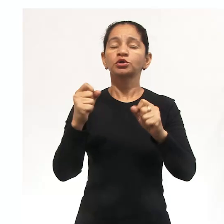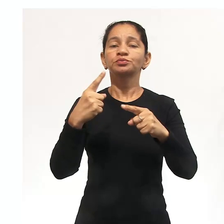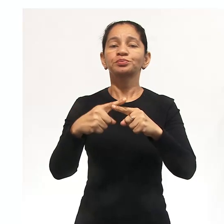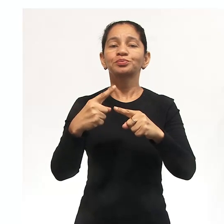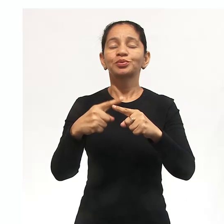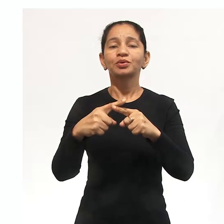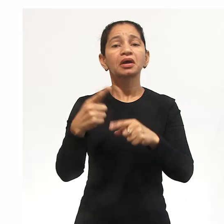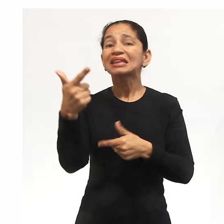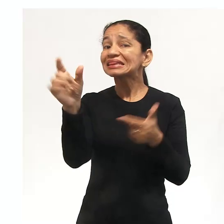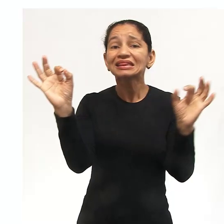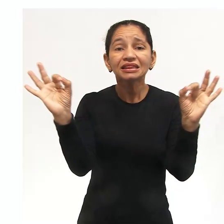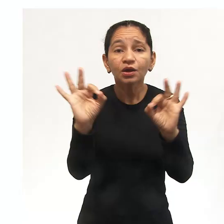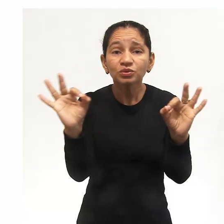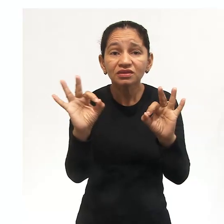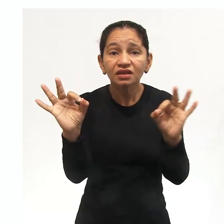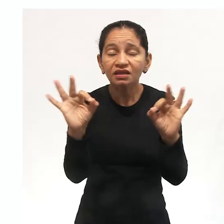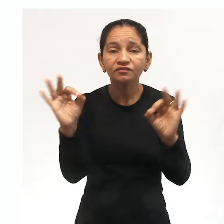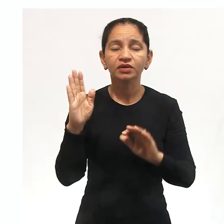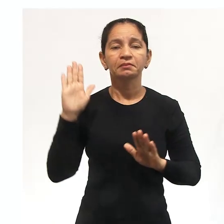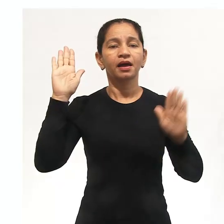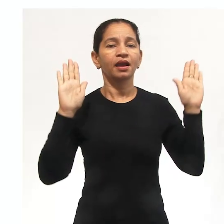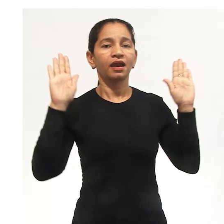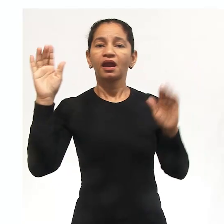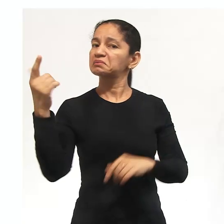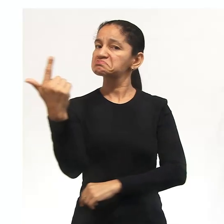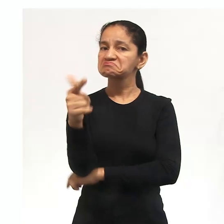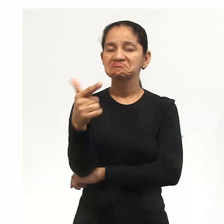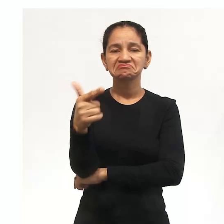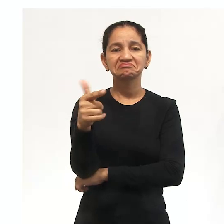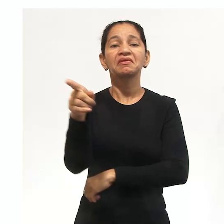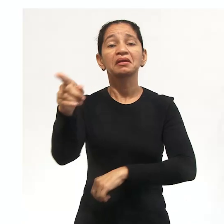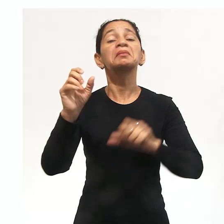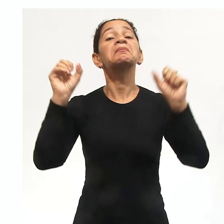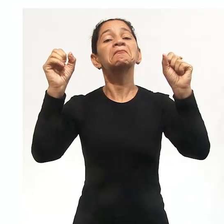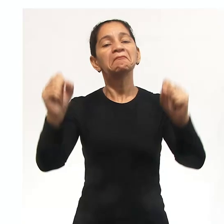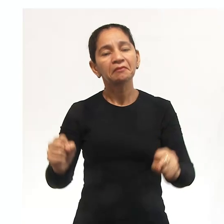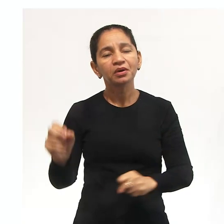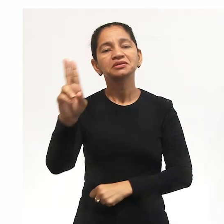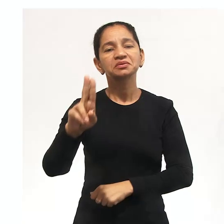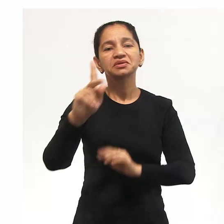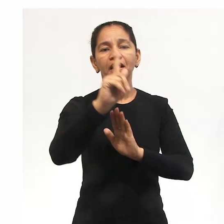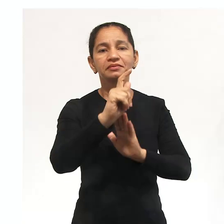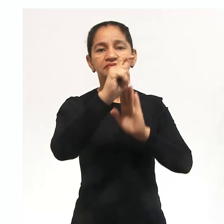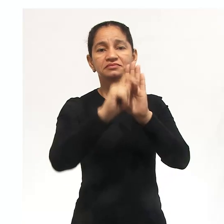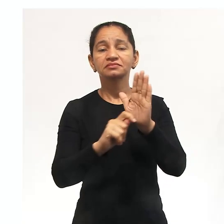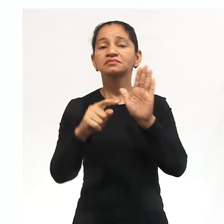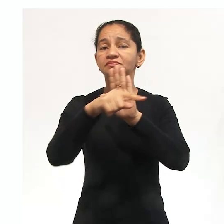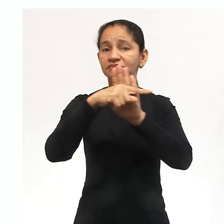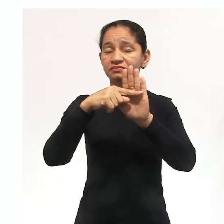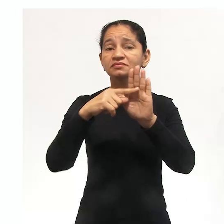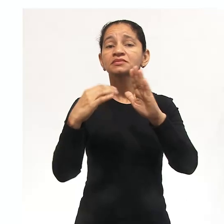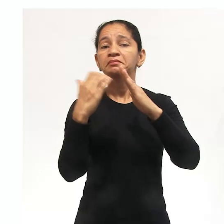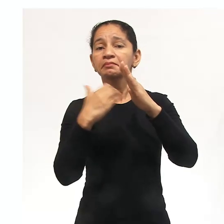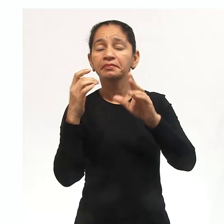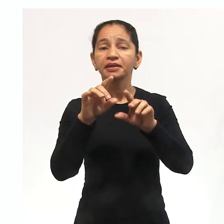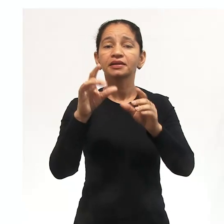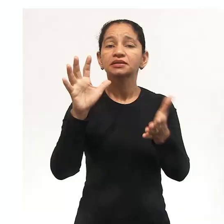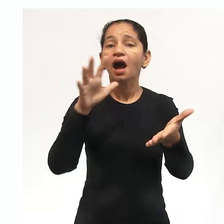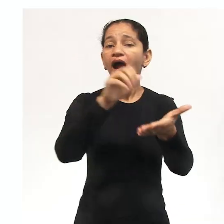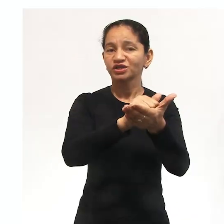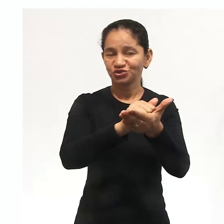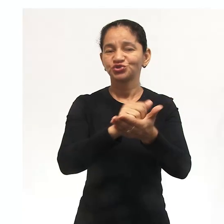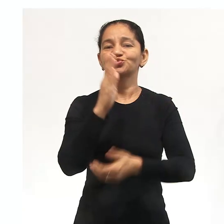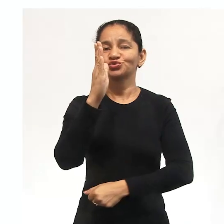órgãos, olha só, ou entidades que não participaram da licitação utilizem a ata para contratar